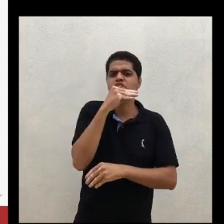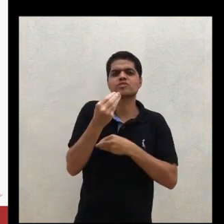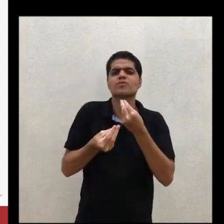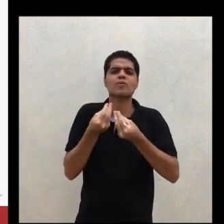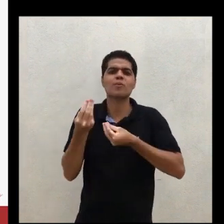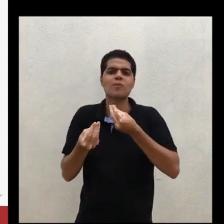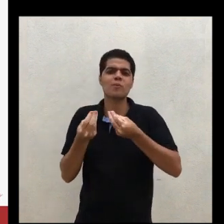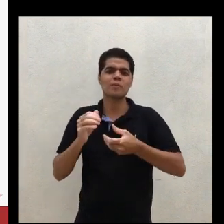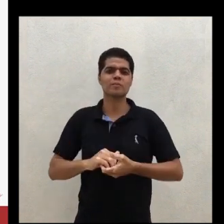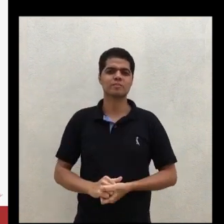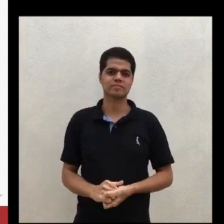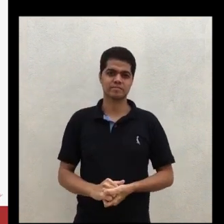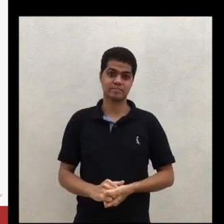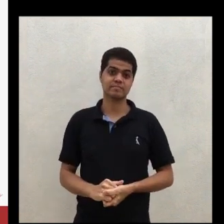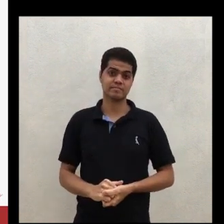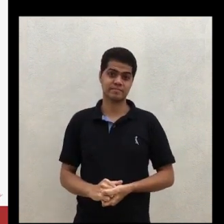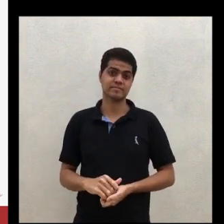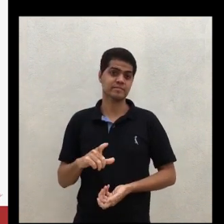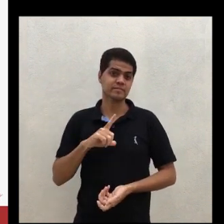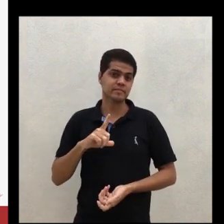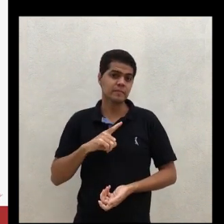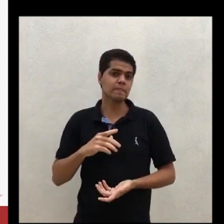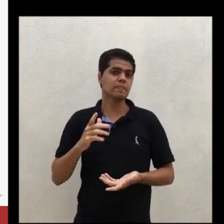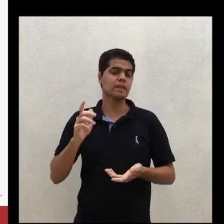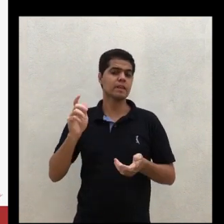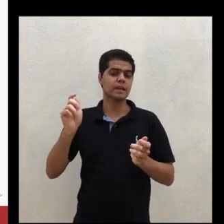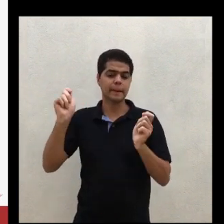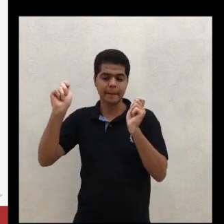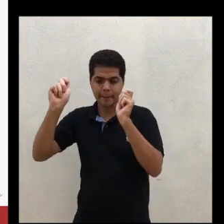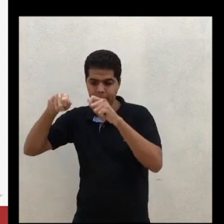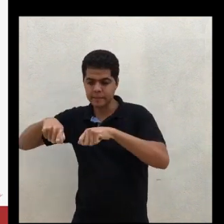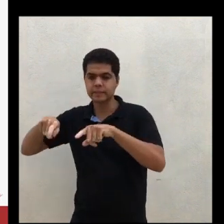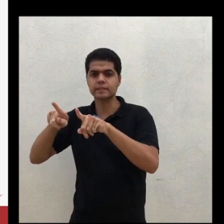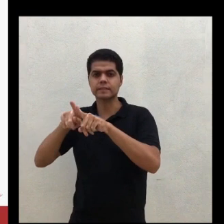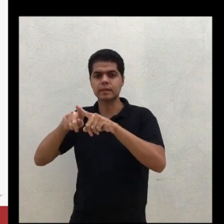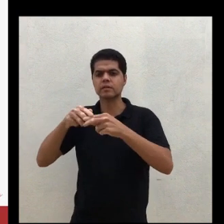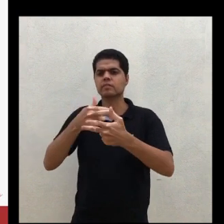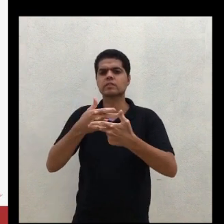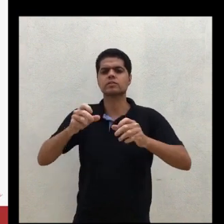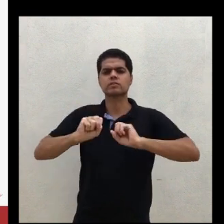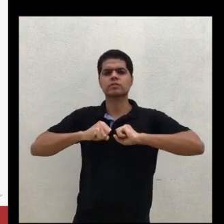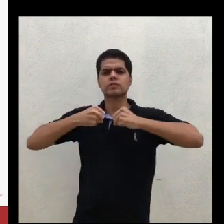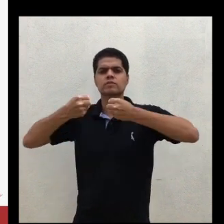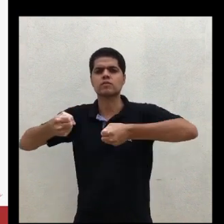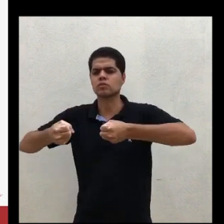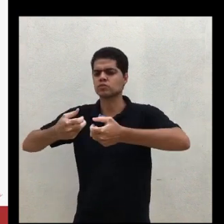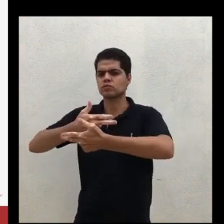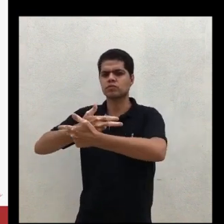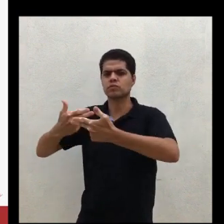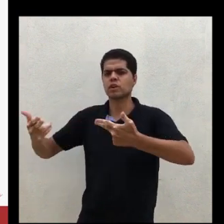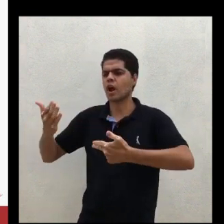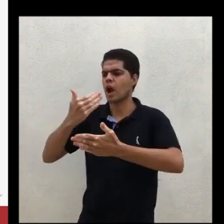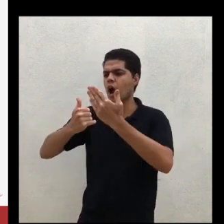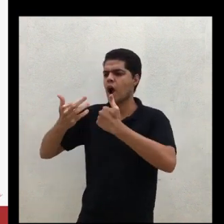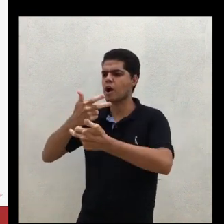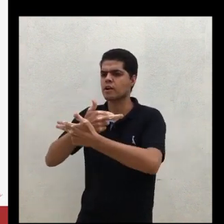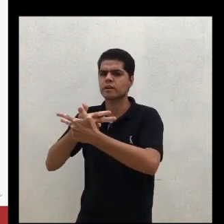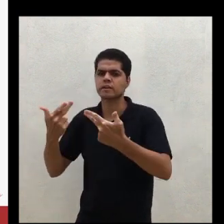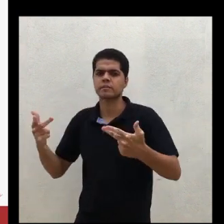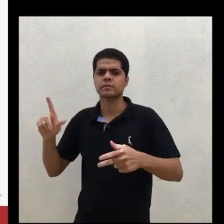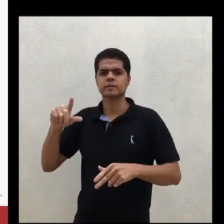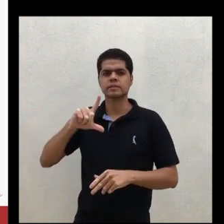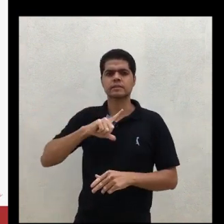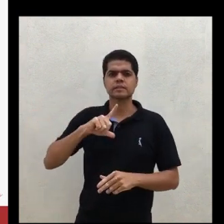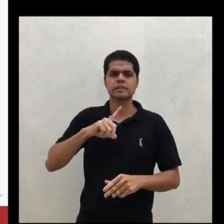de esforço no alimento lá na análise, na análise reológica, né? Uma análise de tração, por